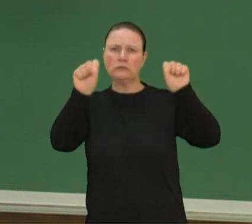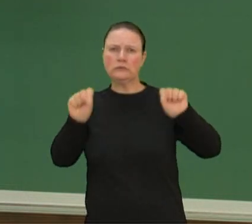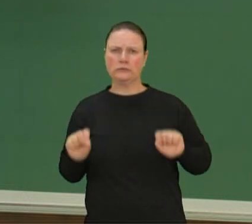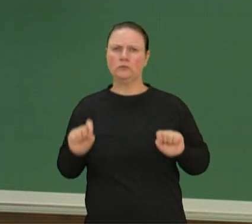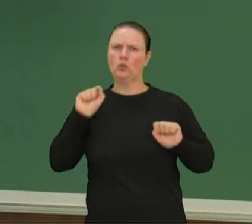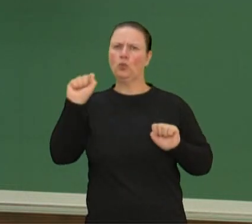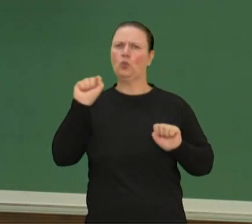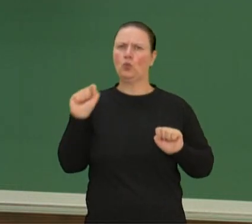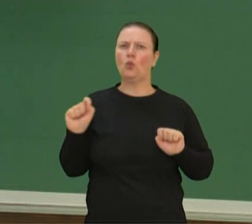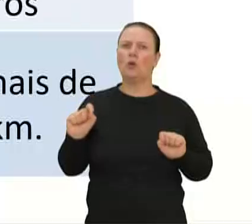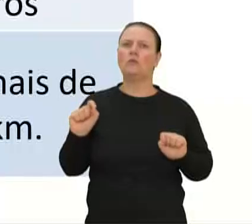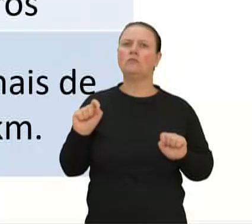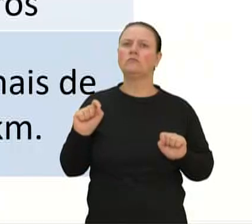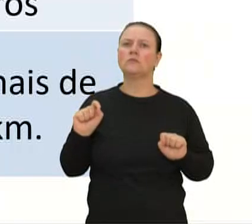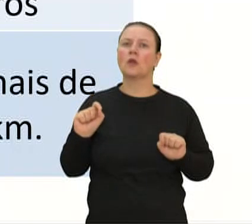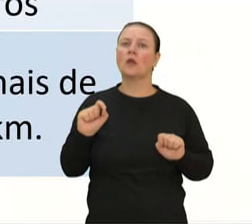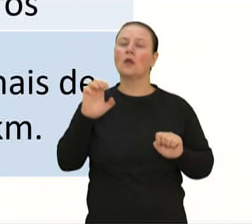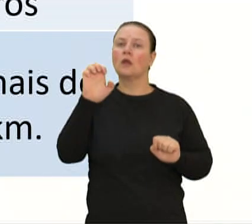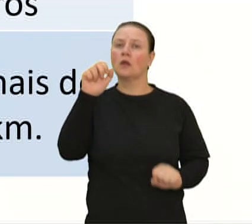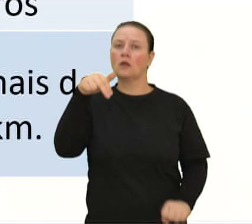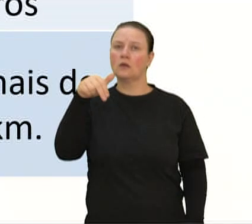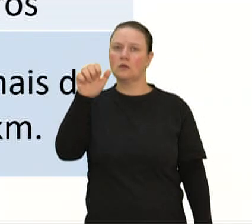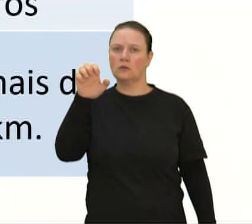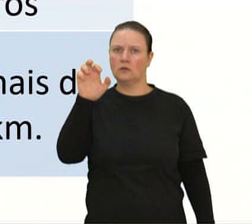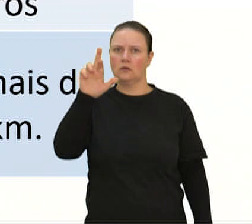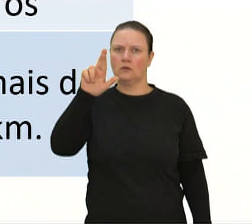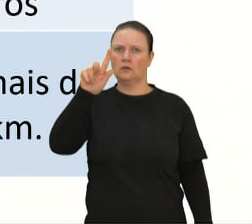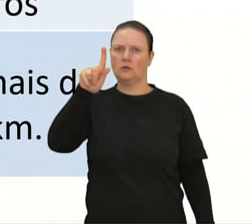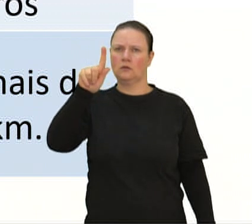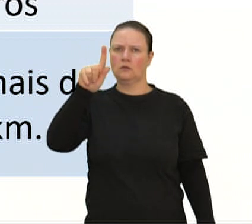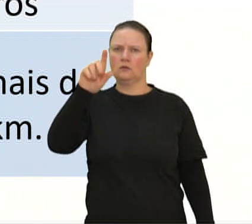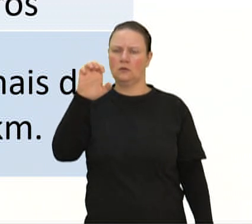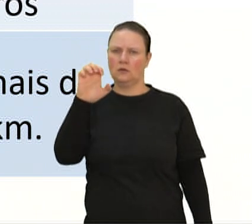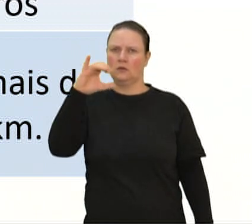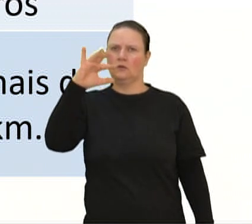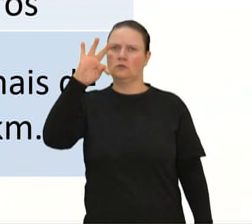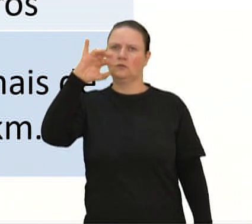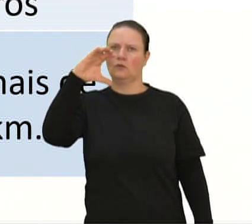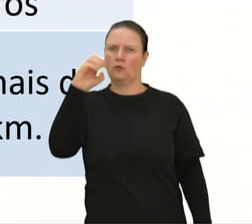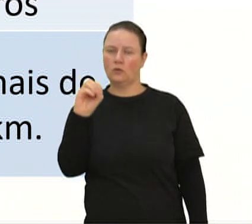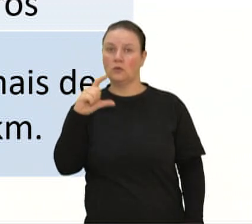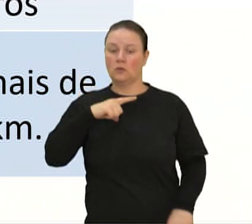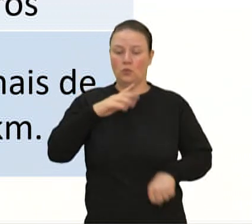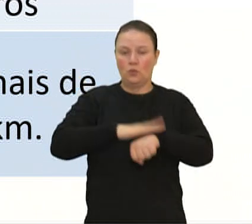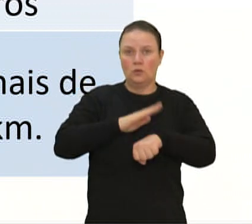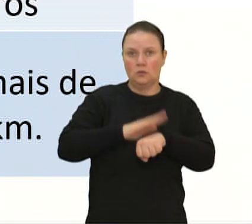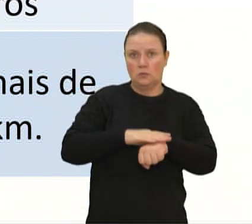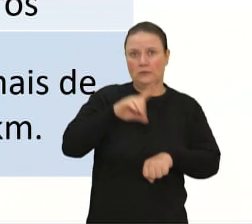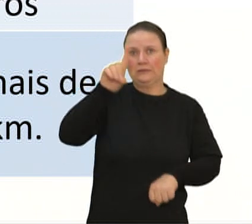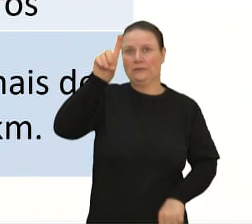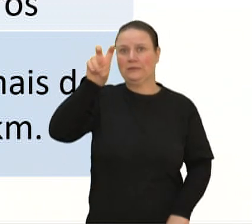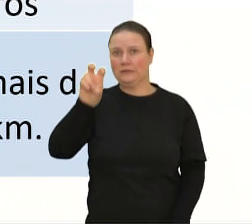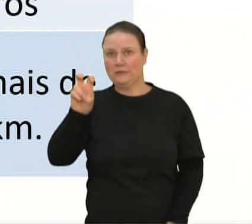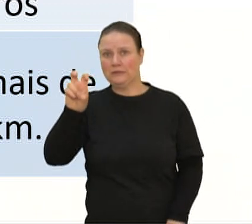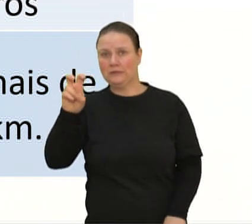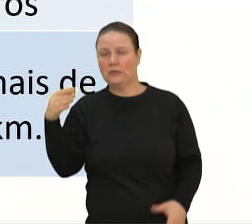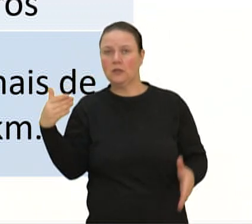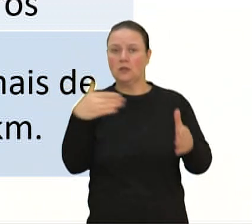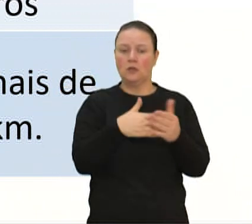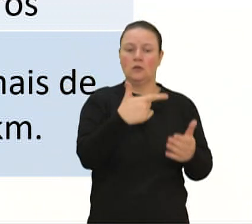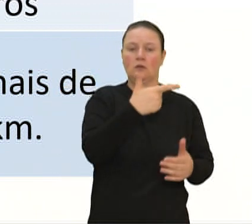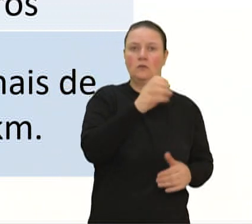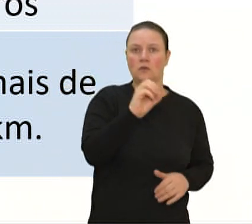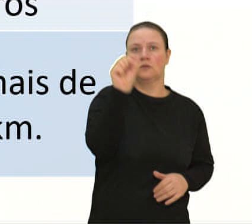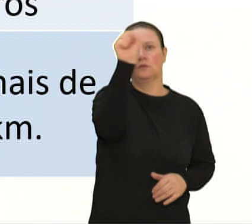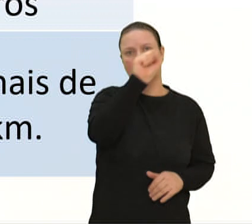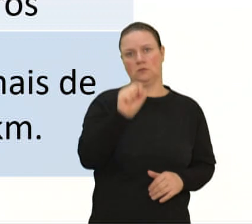energéticos. Então, o sistema energético anaeróbio alático, ele vai ter um tempo de duração até cerca de 15 a 20 segundos. Como